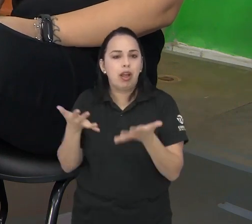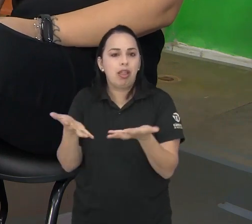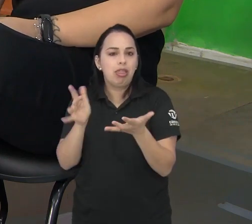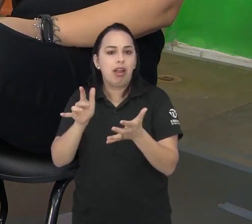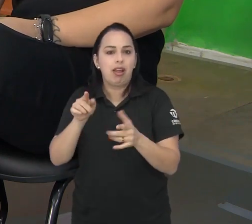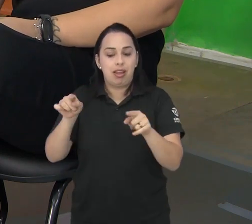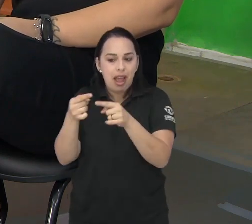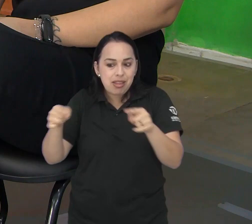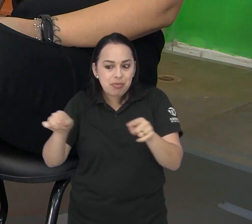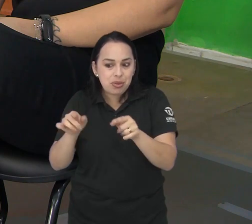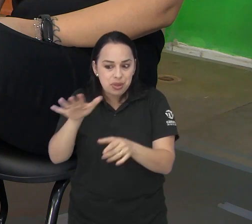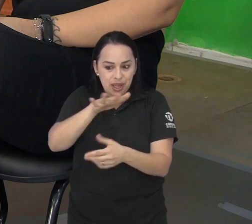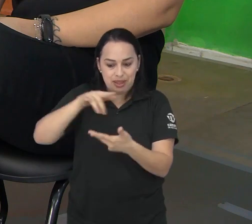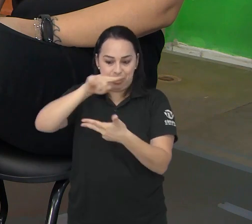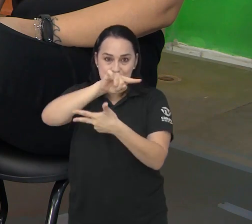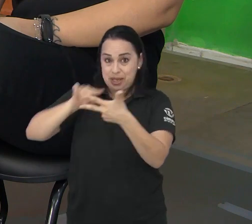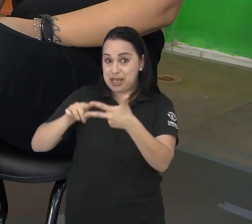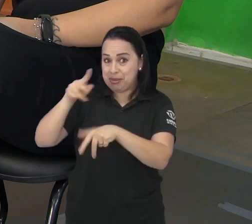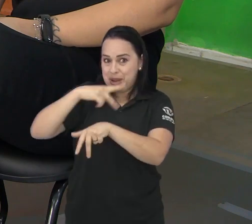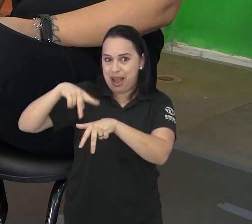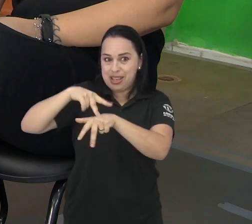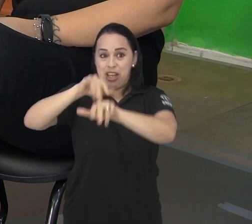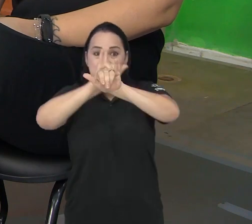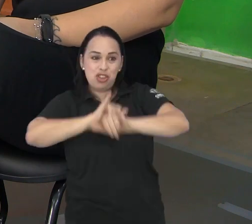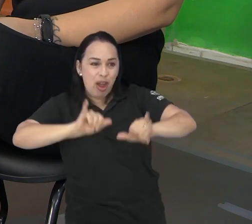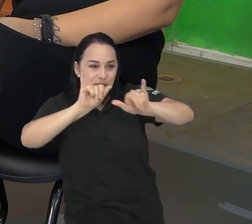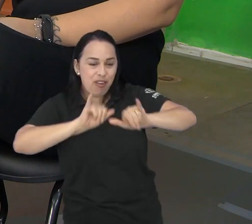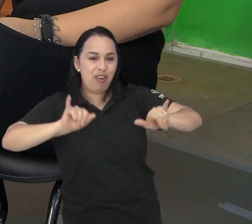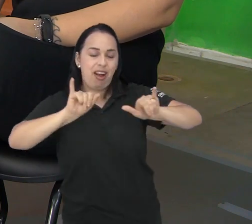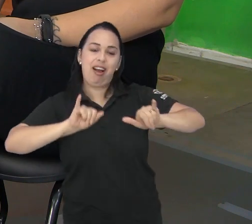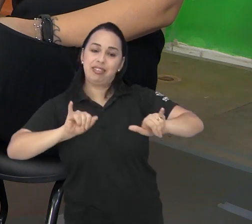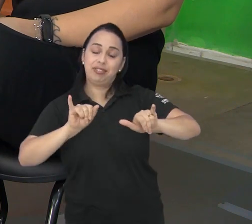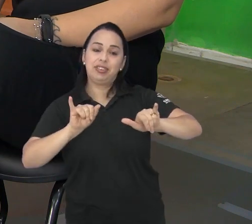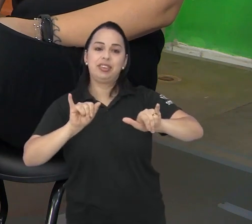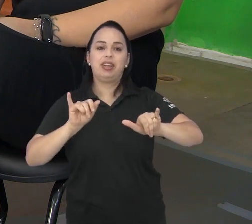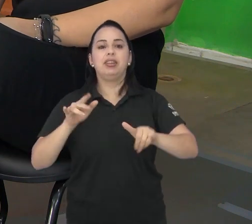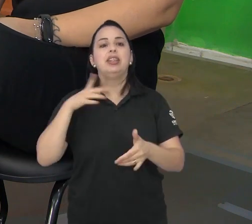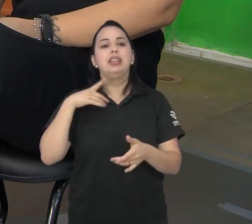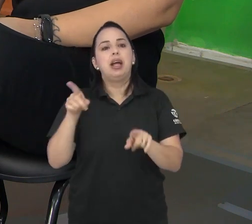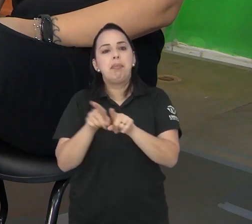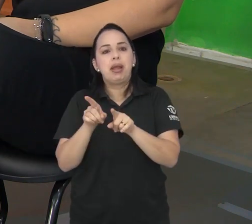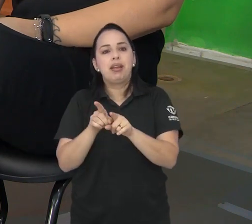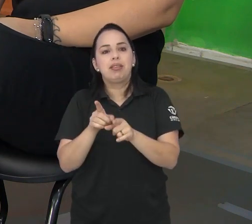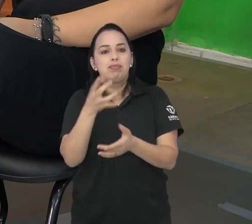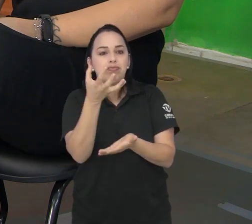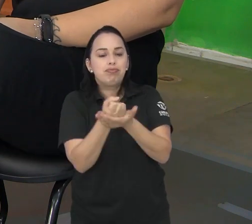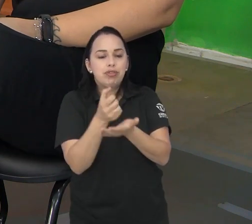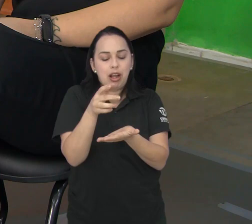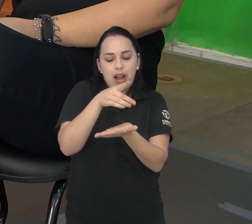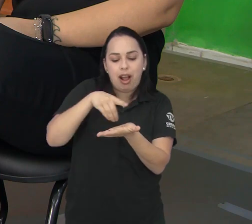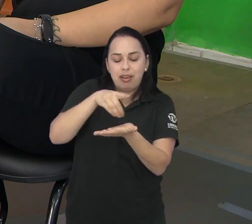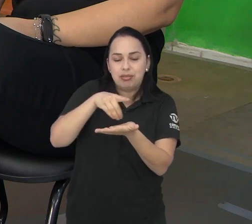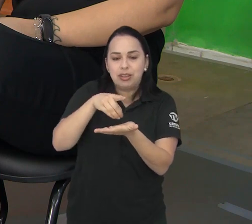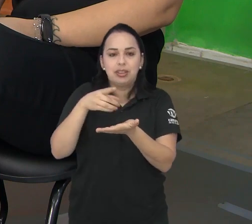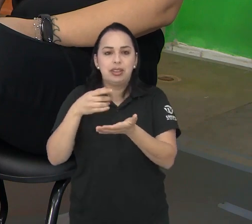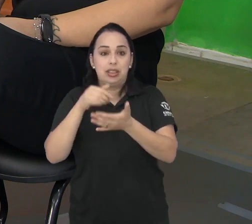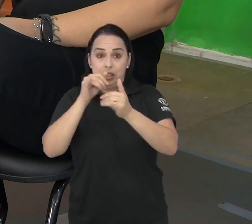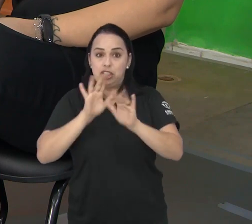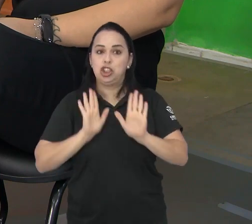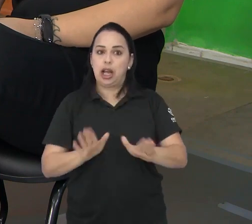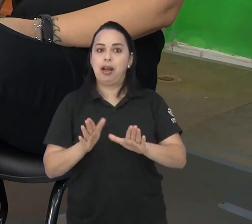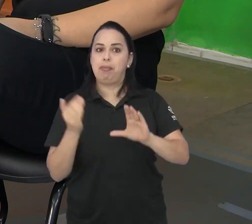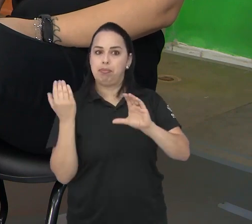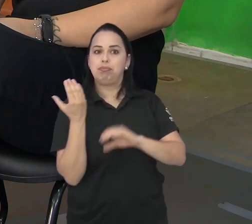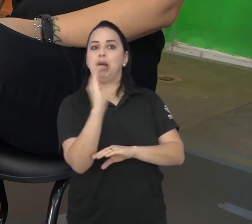quê? Para divulgar as músicas desses países, né? Então aí a gente gravou em 2019 um DVD